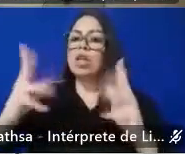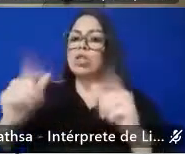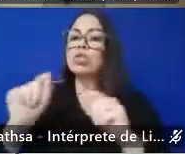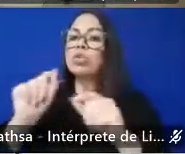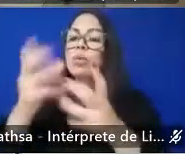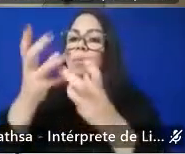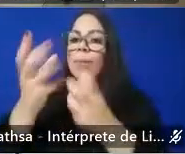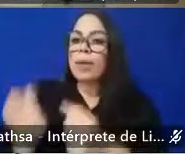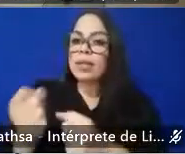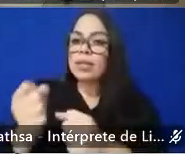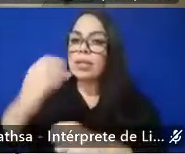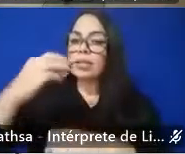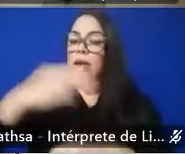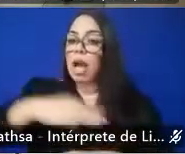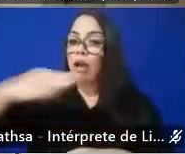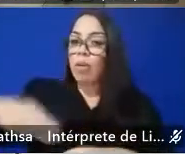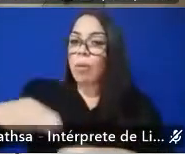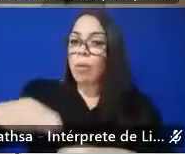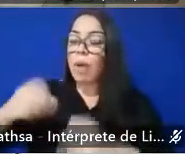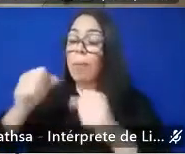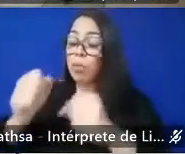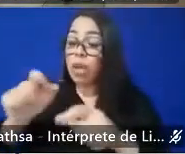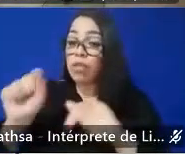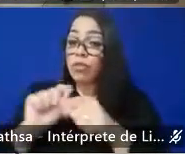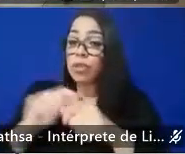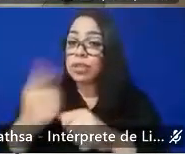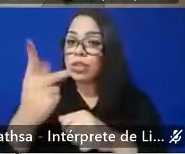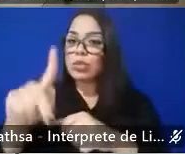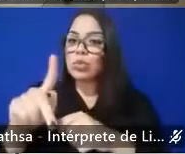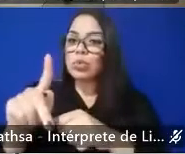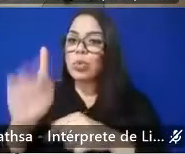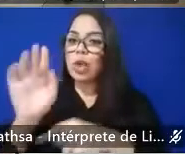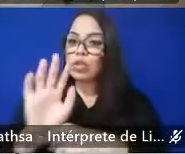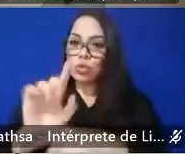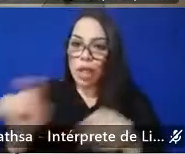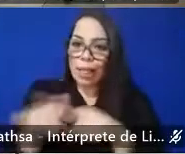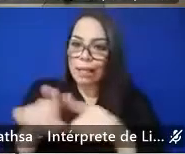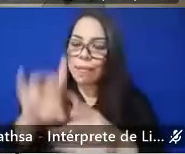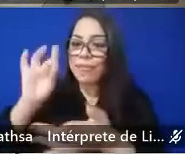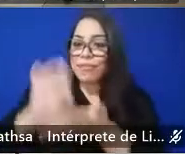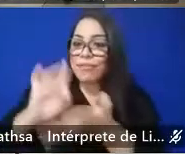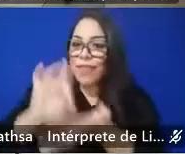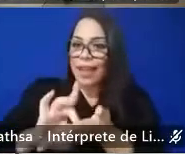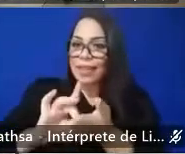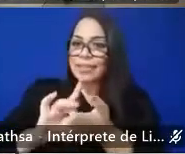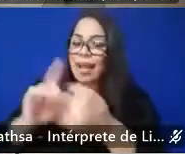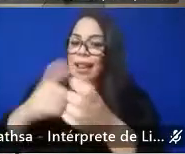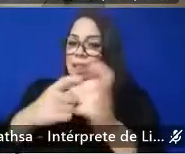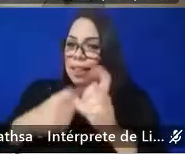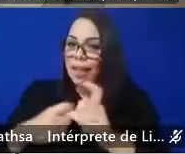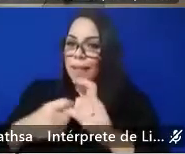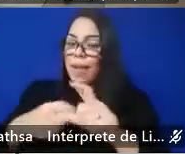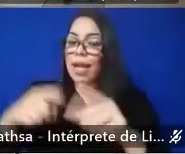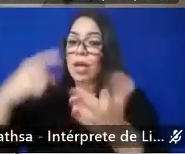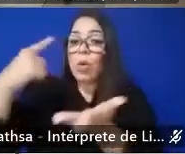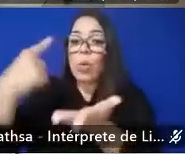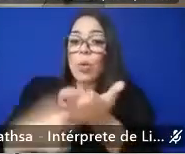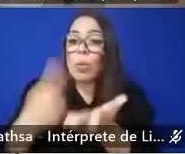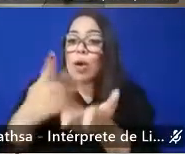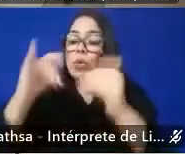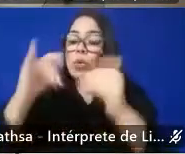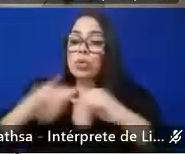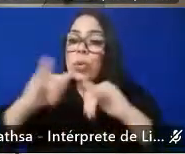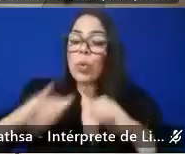membros do parquet pudessem fazer a sua parte de modo verdadeiramente independente e cumprir com a sua missão constitucional